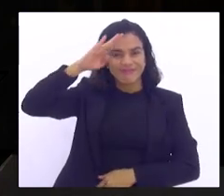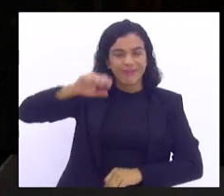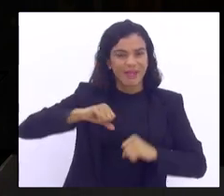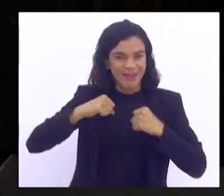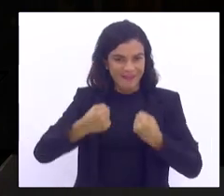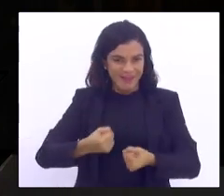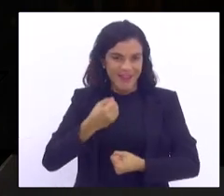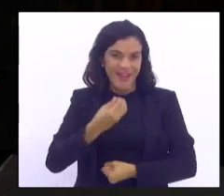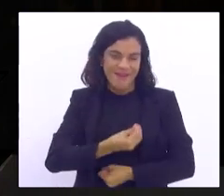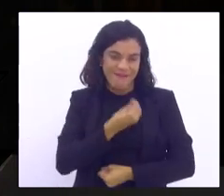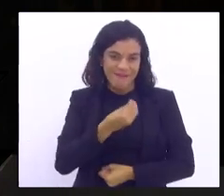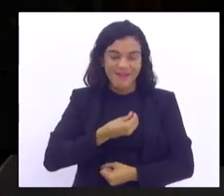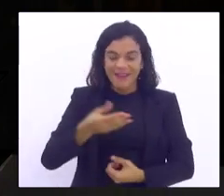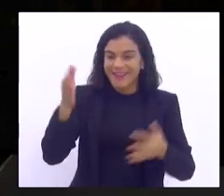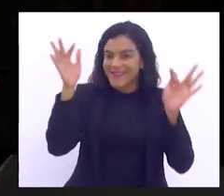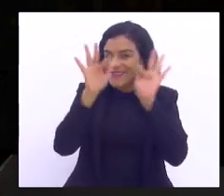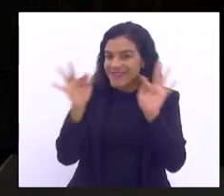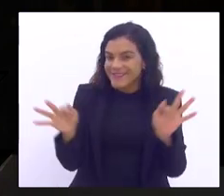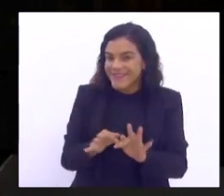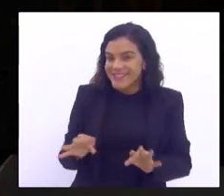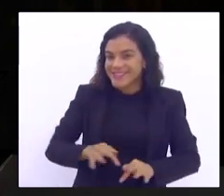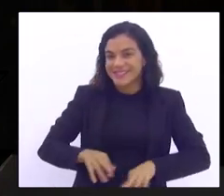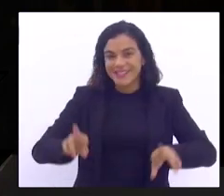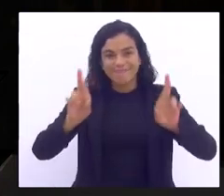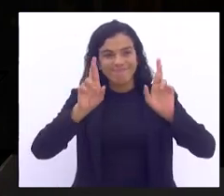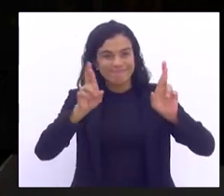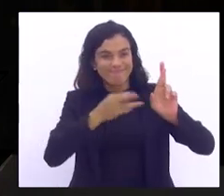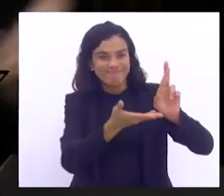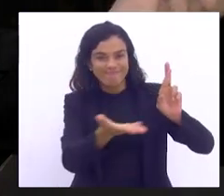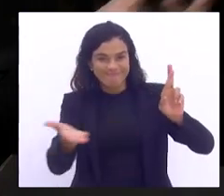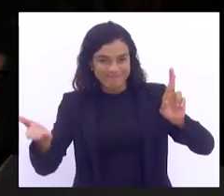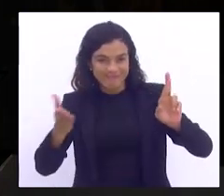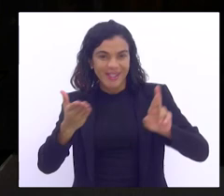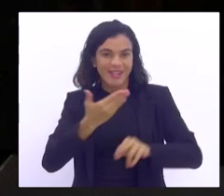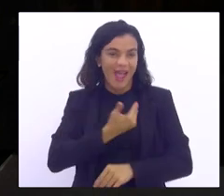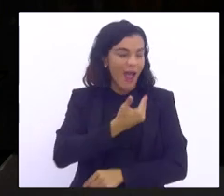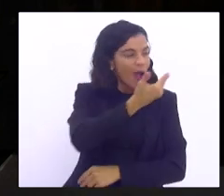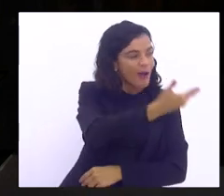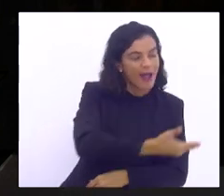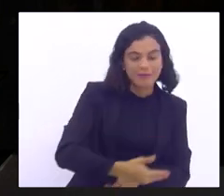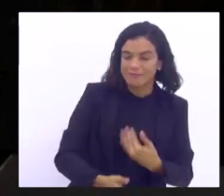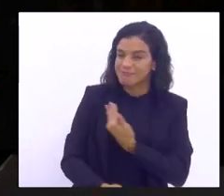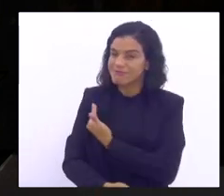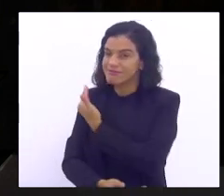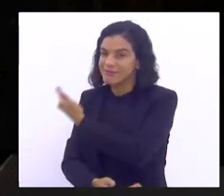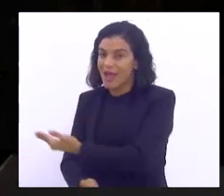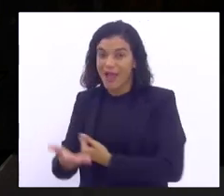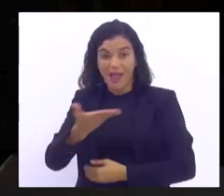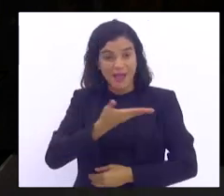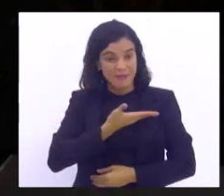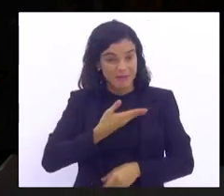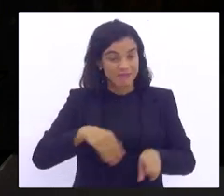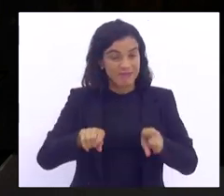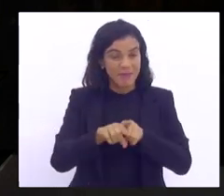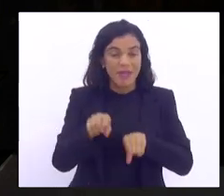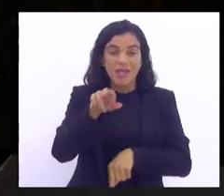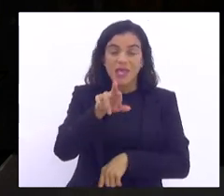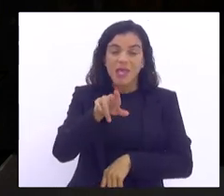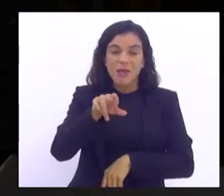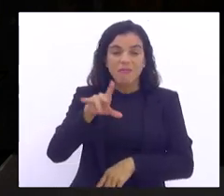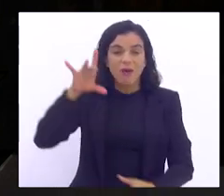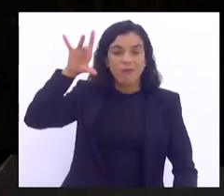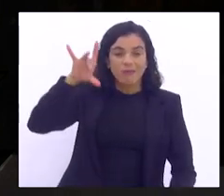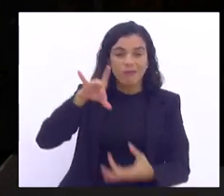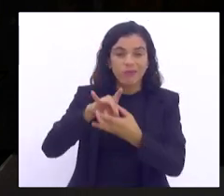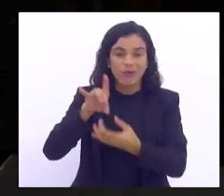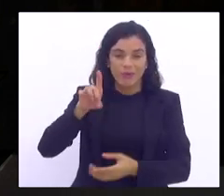que alegria poder contar com os senhores, que alegria poder estar aqui ao lado de grandes, não só amigos, mas irmãos em Cristo também.